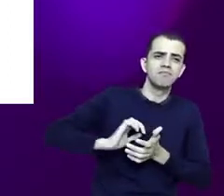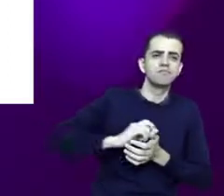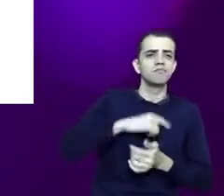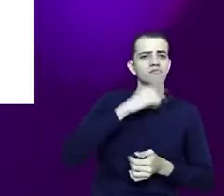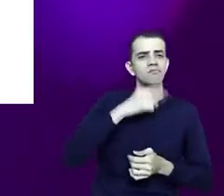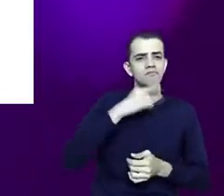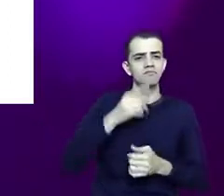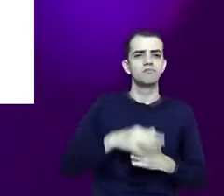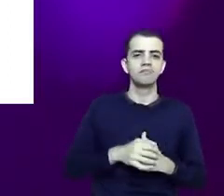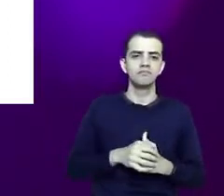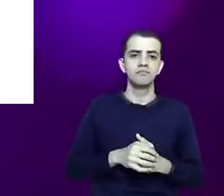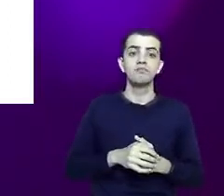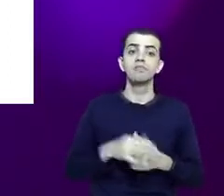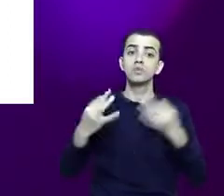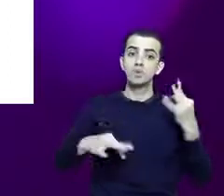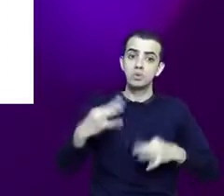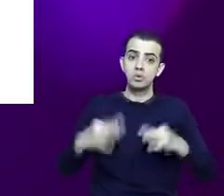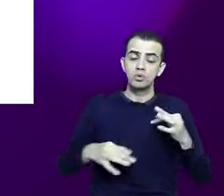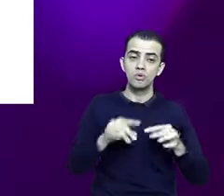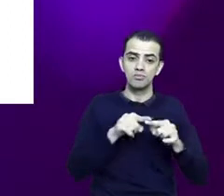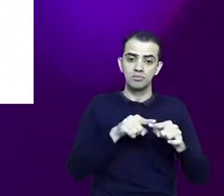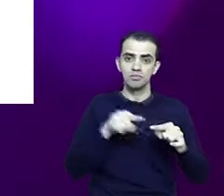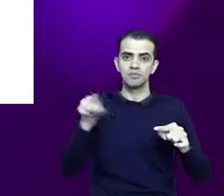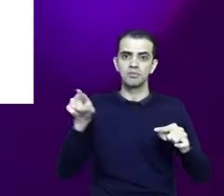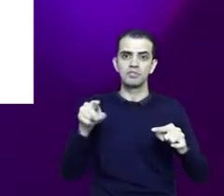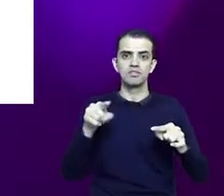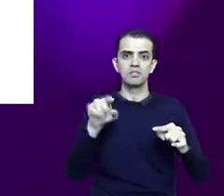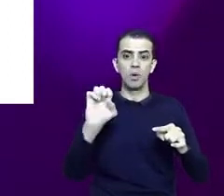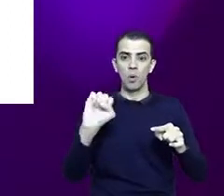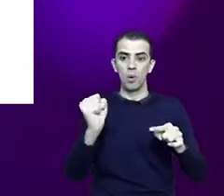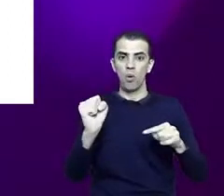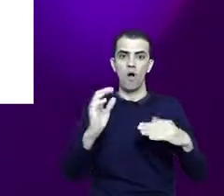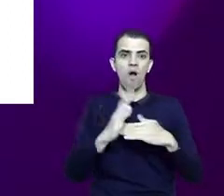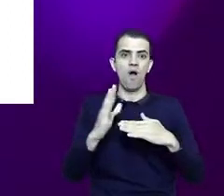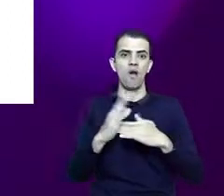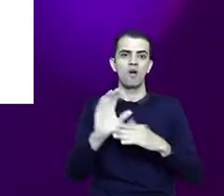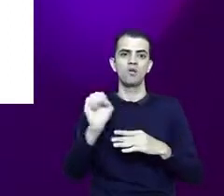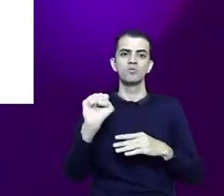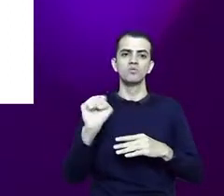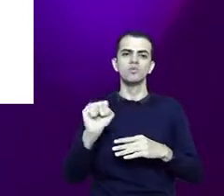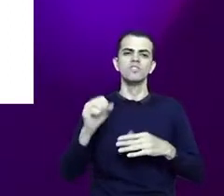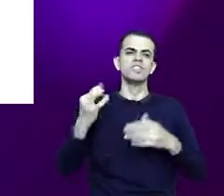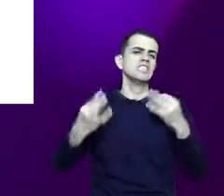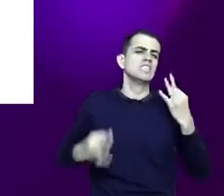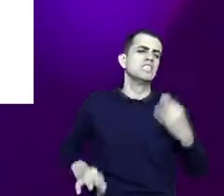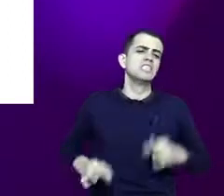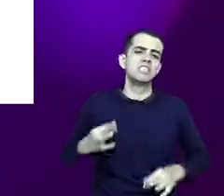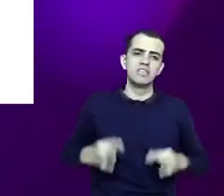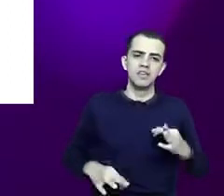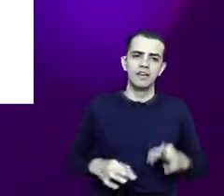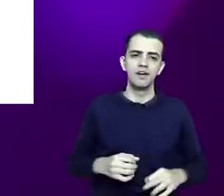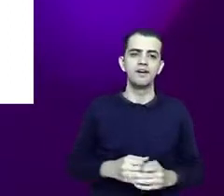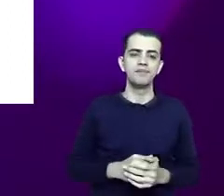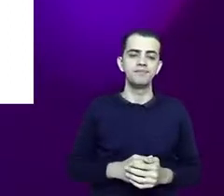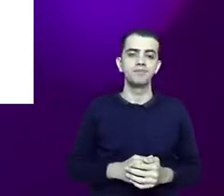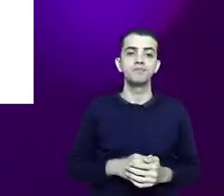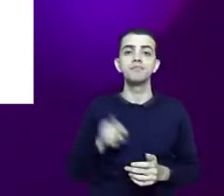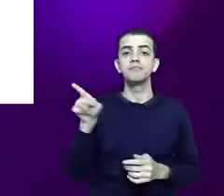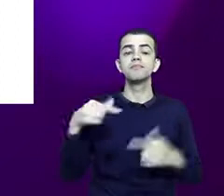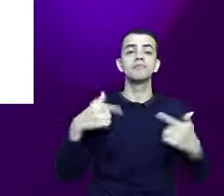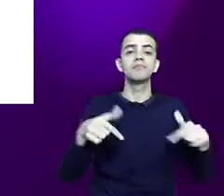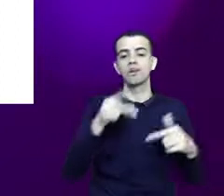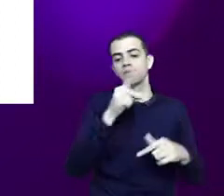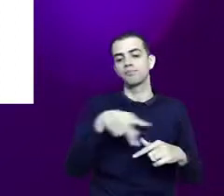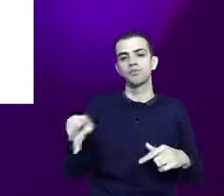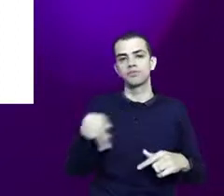de dor, chegava a ter dor 8 e uma claudicação acentuada. Ela é uma professora